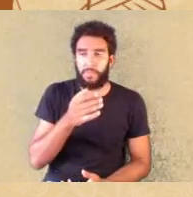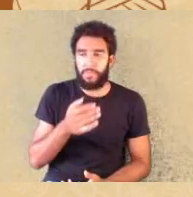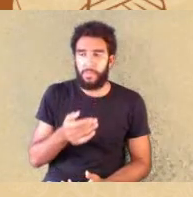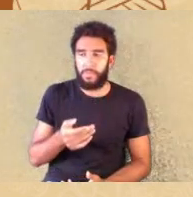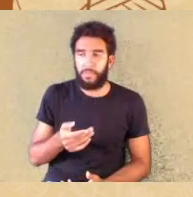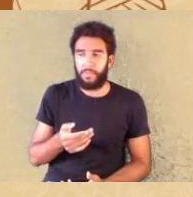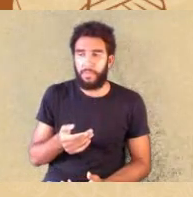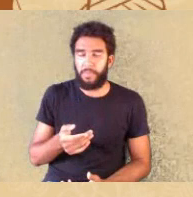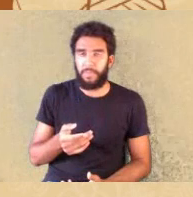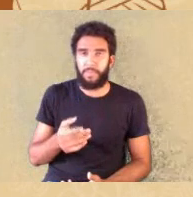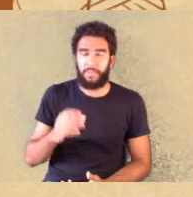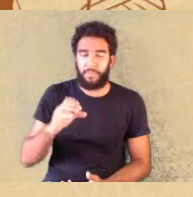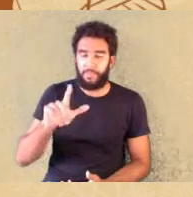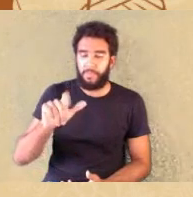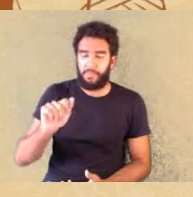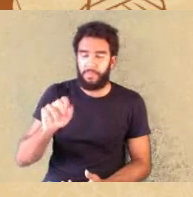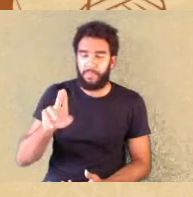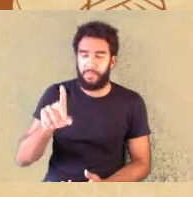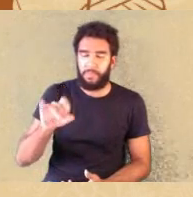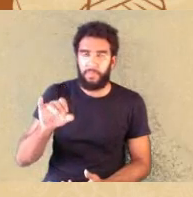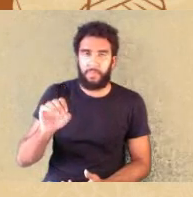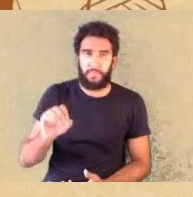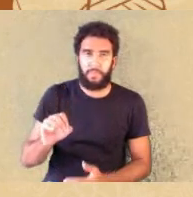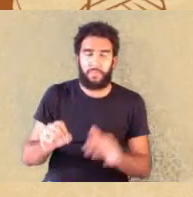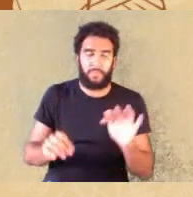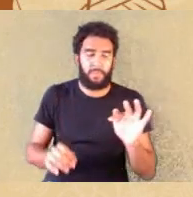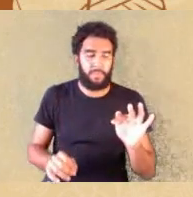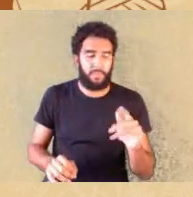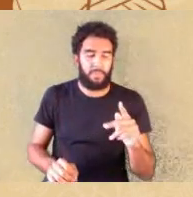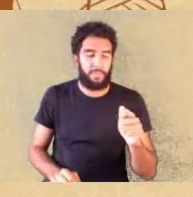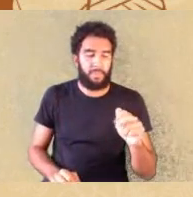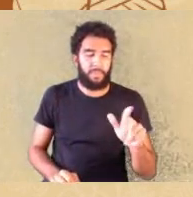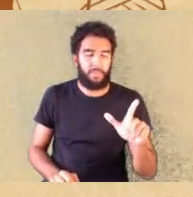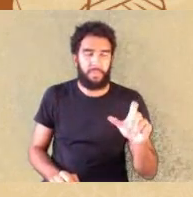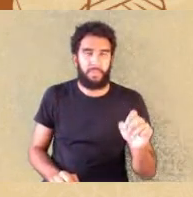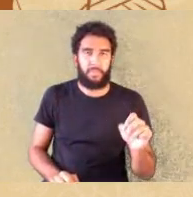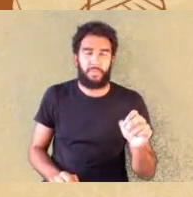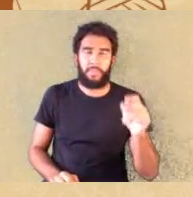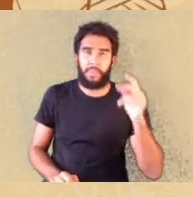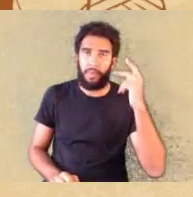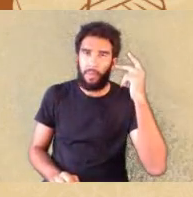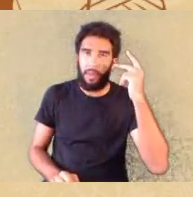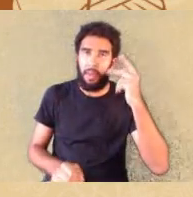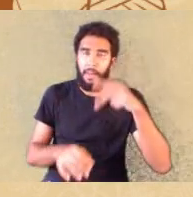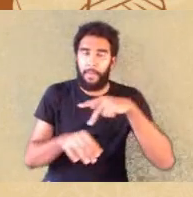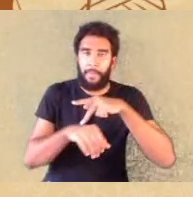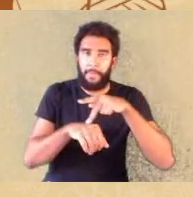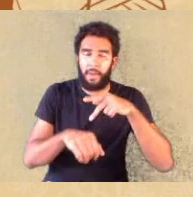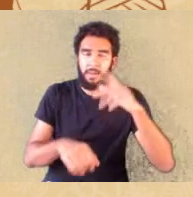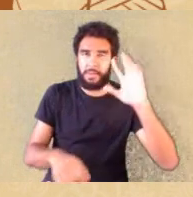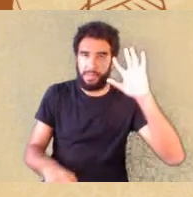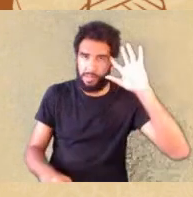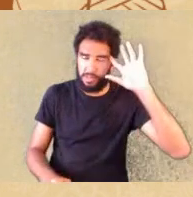não me falha. O Paulo, ele é de Angola, está em Angola. O Paulo Grange